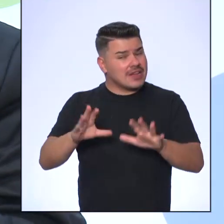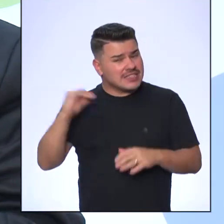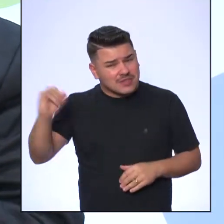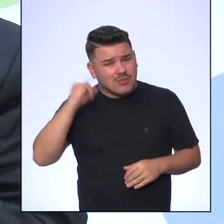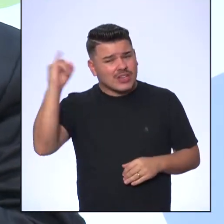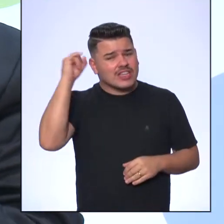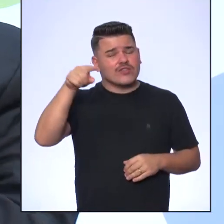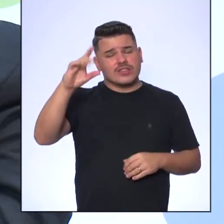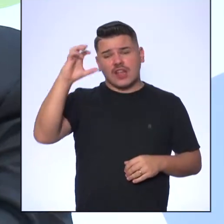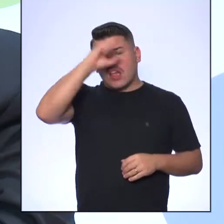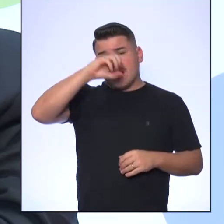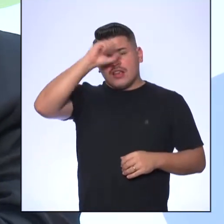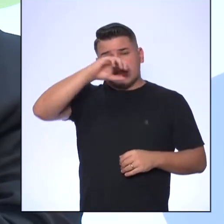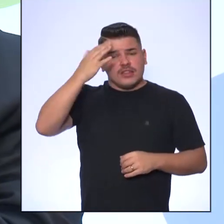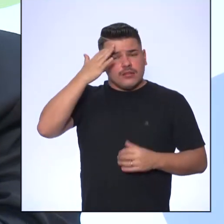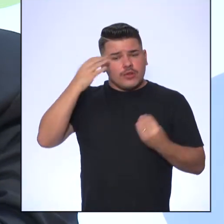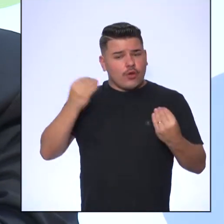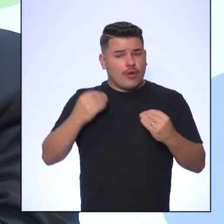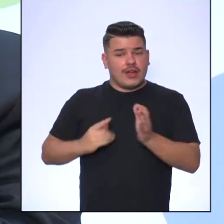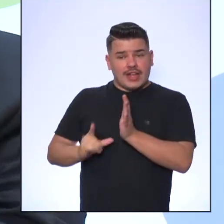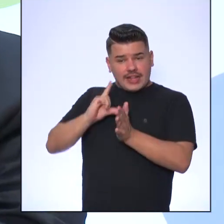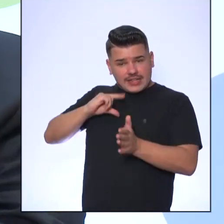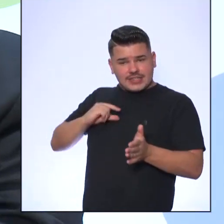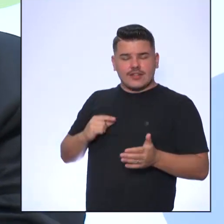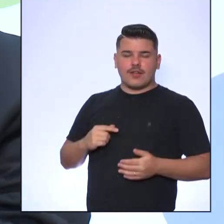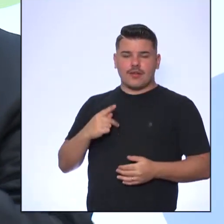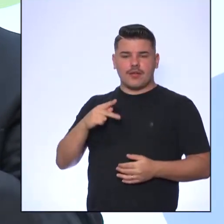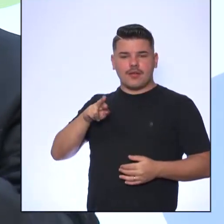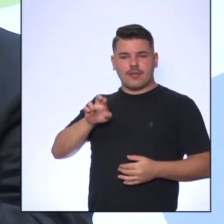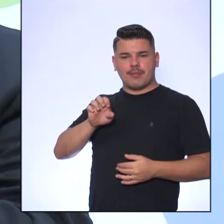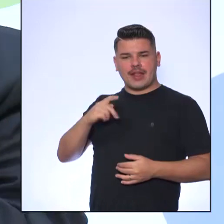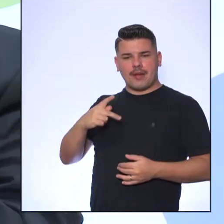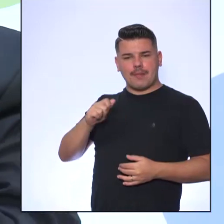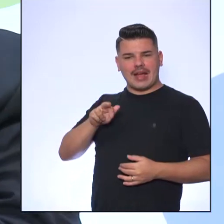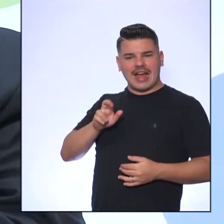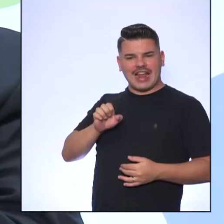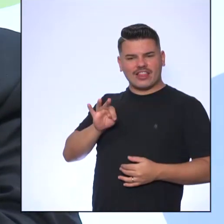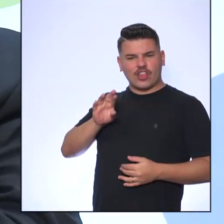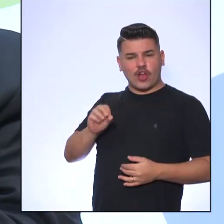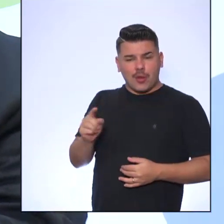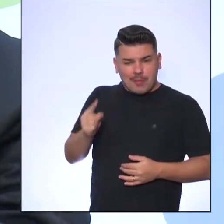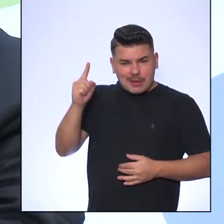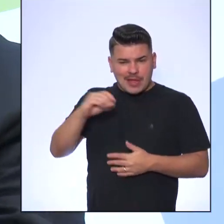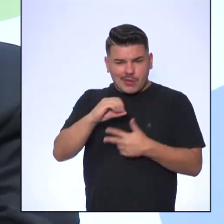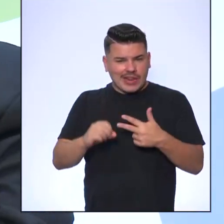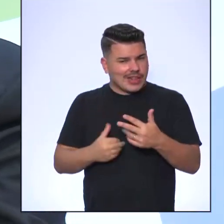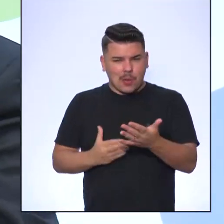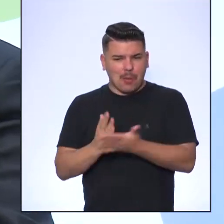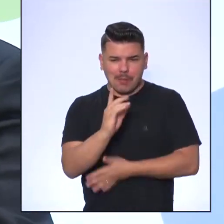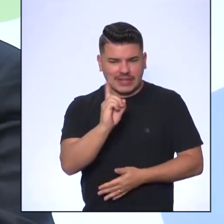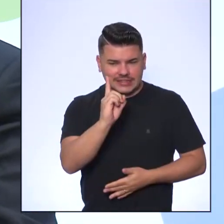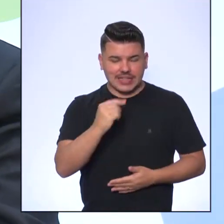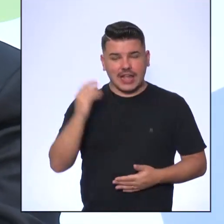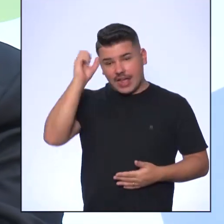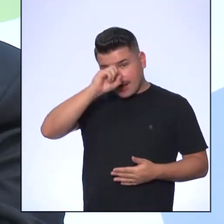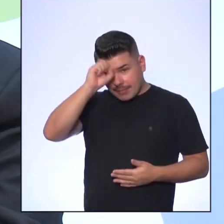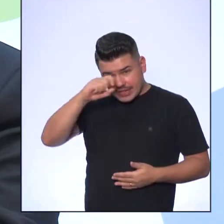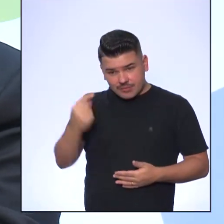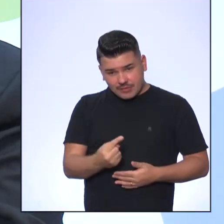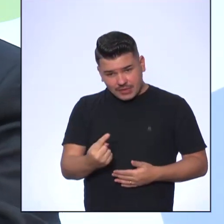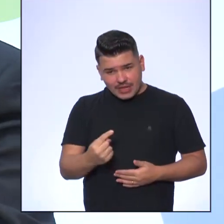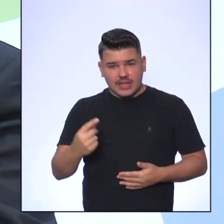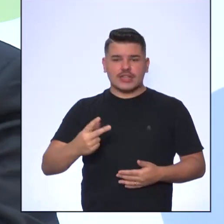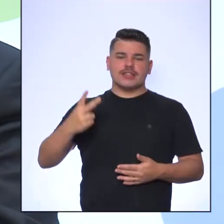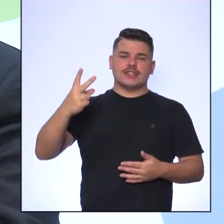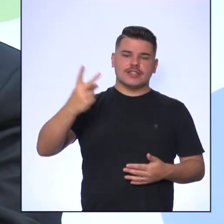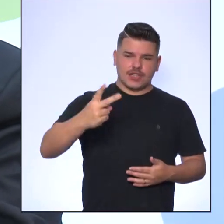faça até para aprender, né? Porque tem uma coisa do Enem que eu não passei na primeira, ok. Você aprende e vai fazer na segunda, você tem um